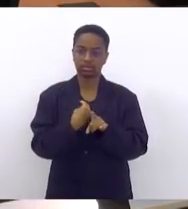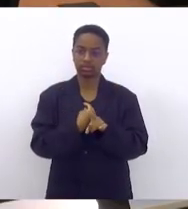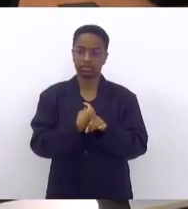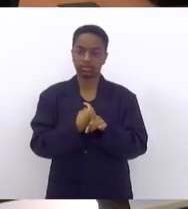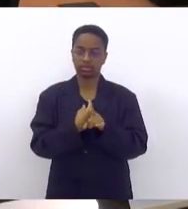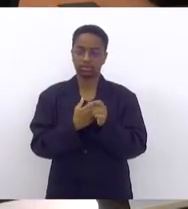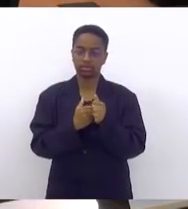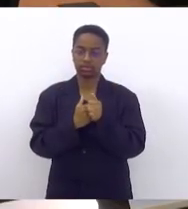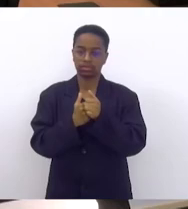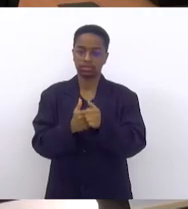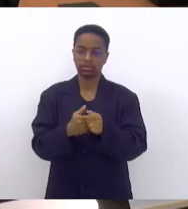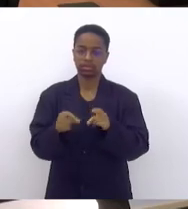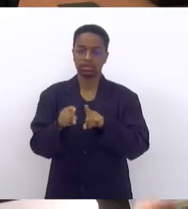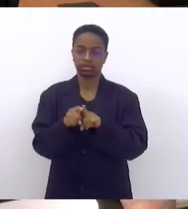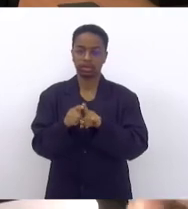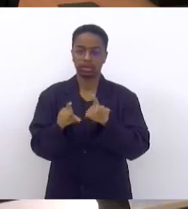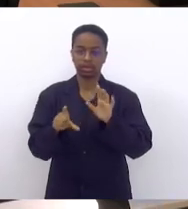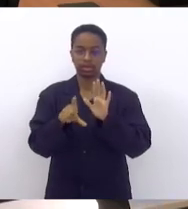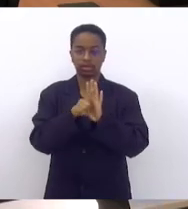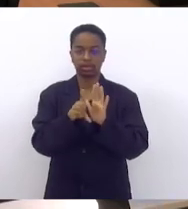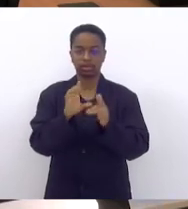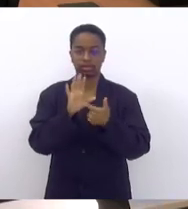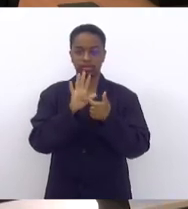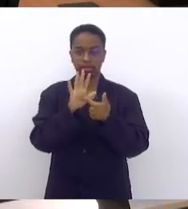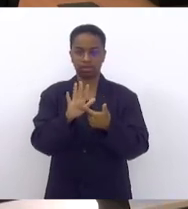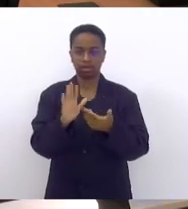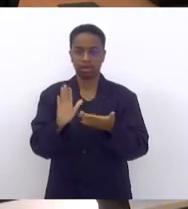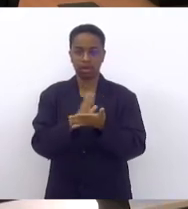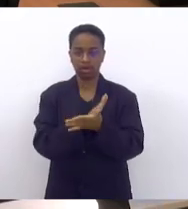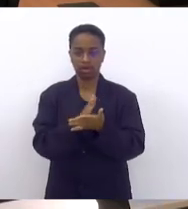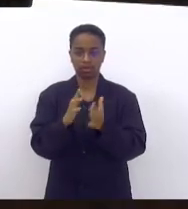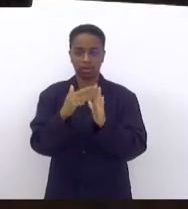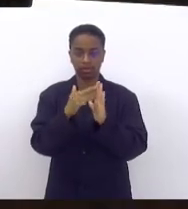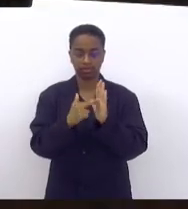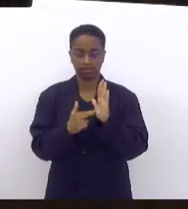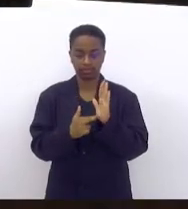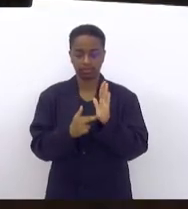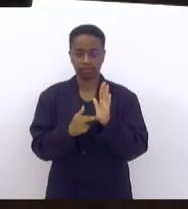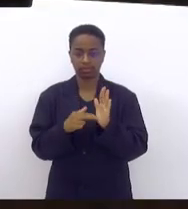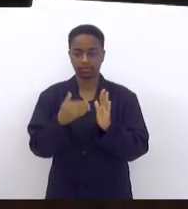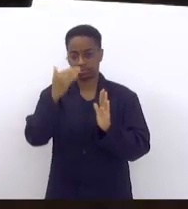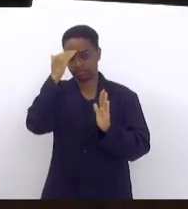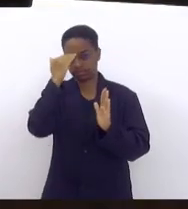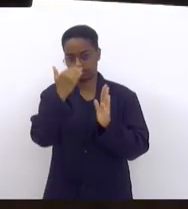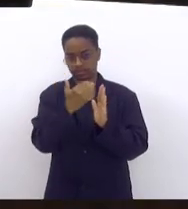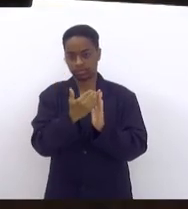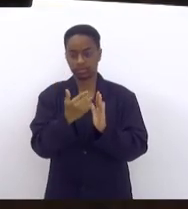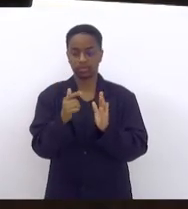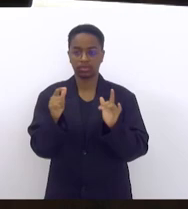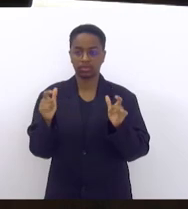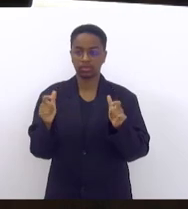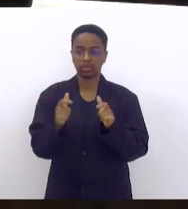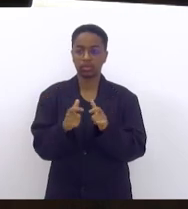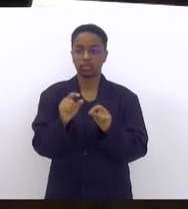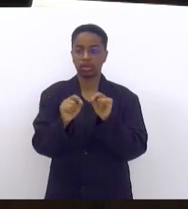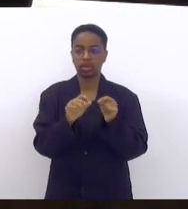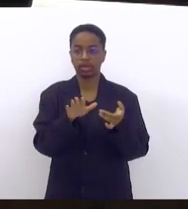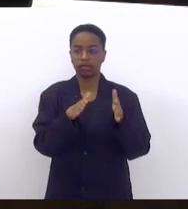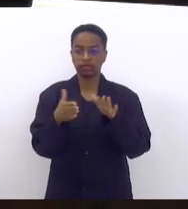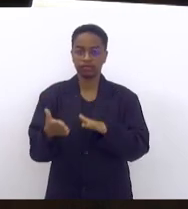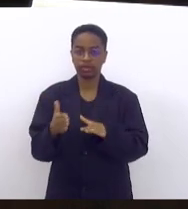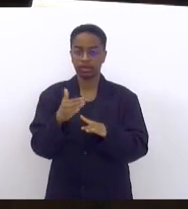a própria lei já determinava, né, alguns pré-requisitos de cumprimento, como redução de mortalidade